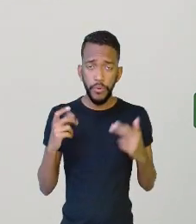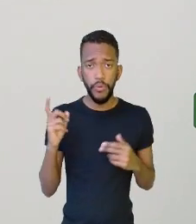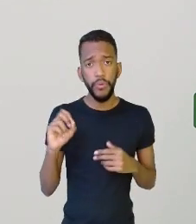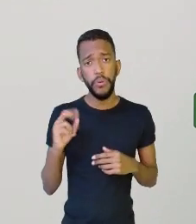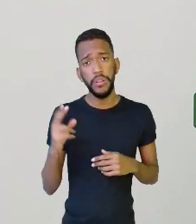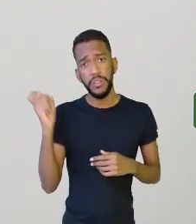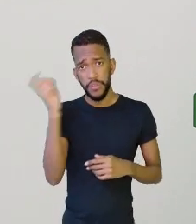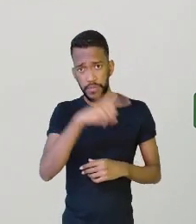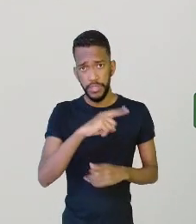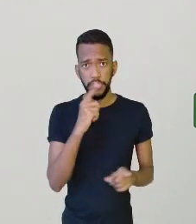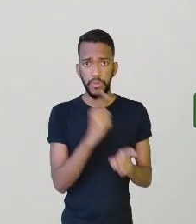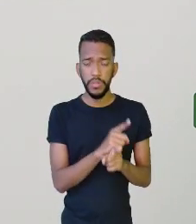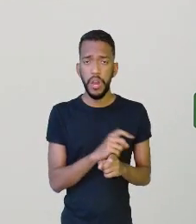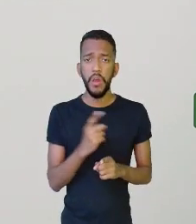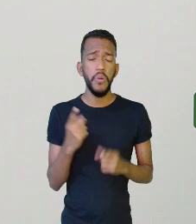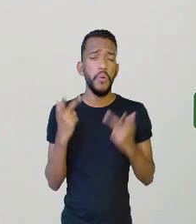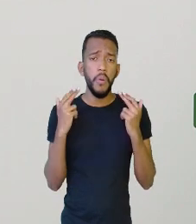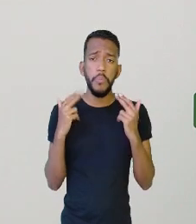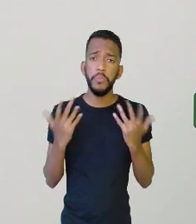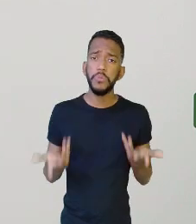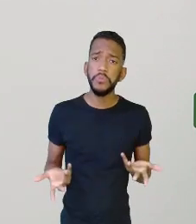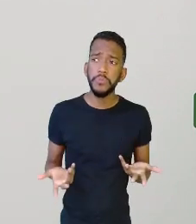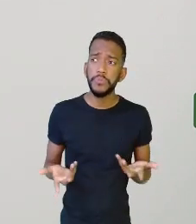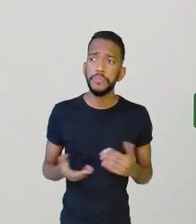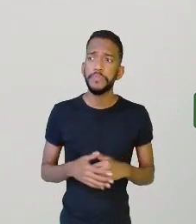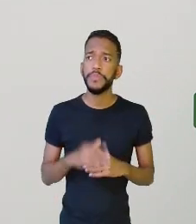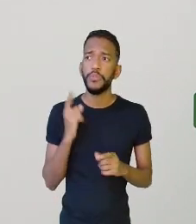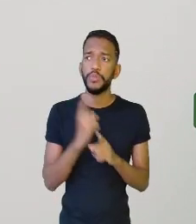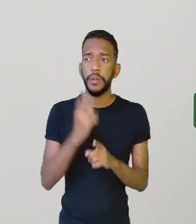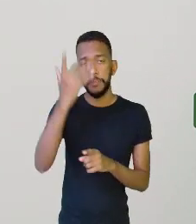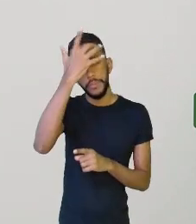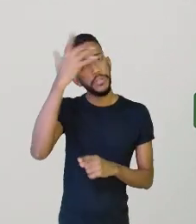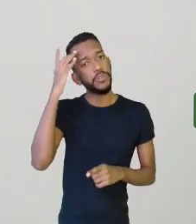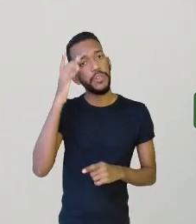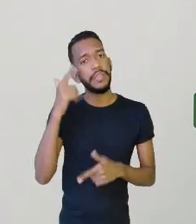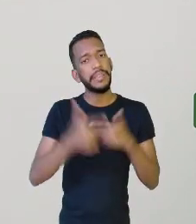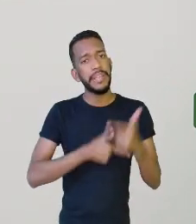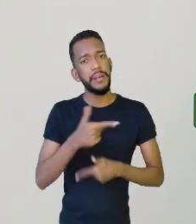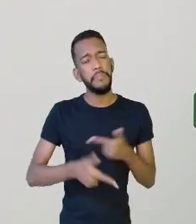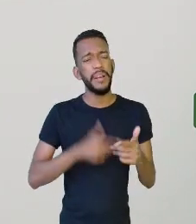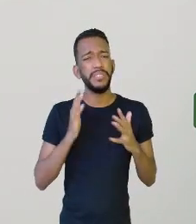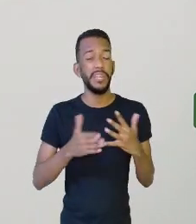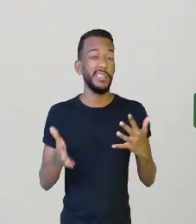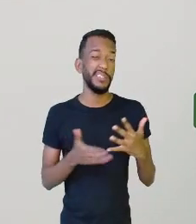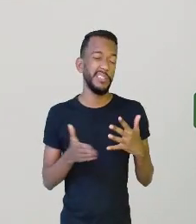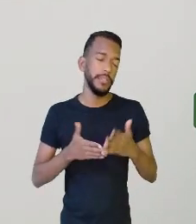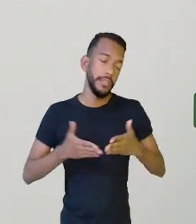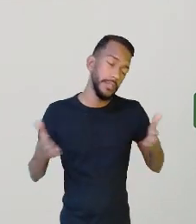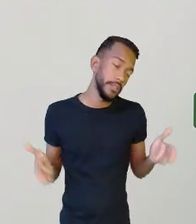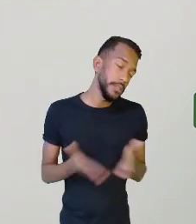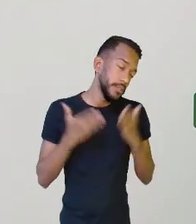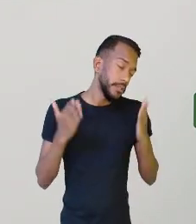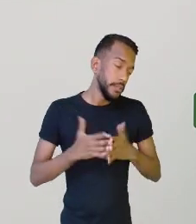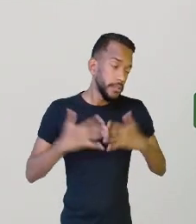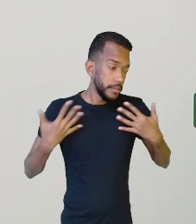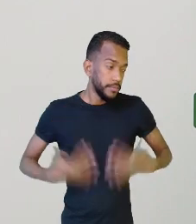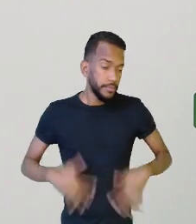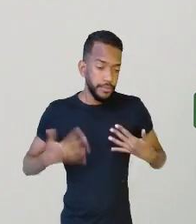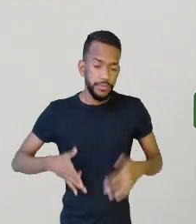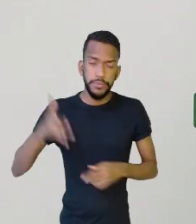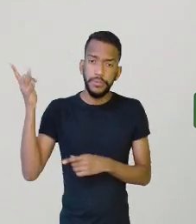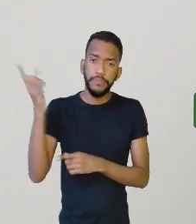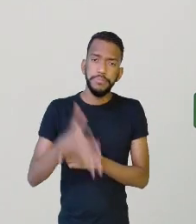é comum? Encontrarmos pessoas que trabalham em situações adversas, que